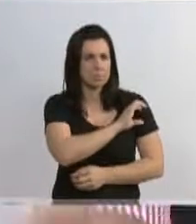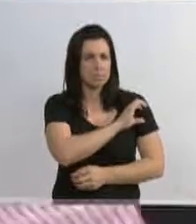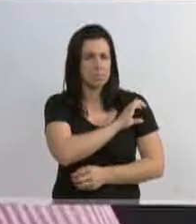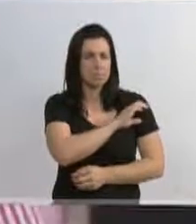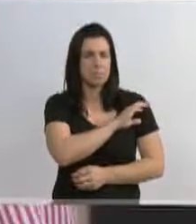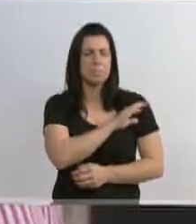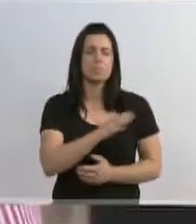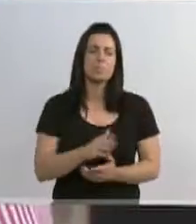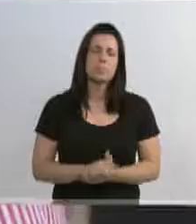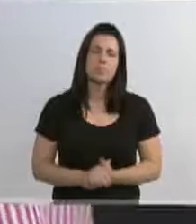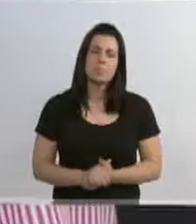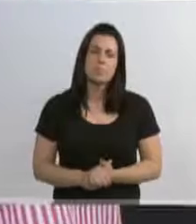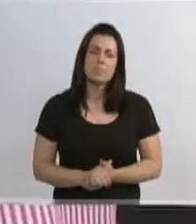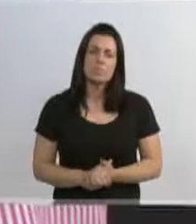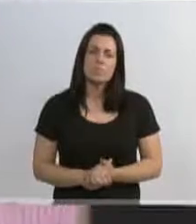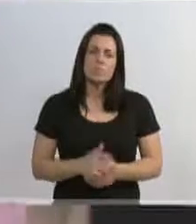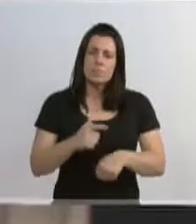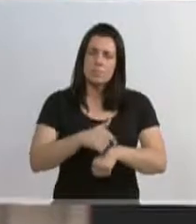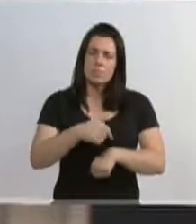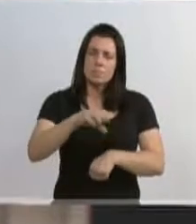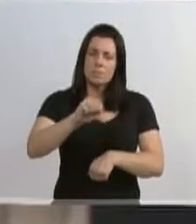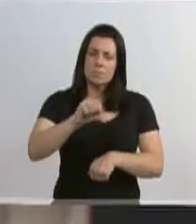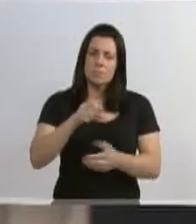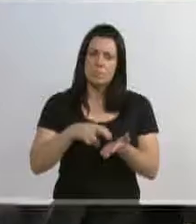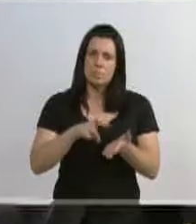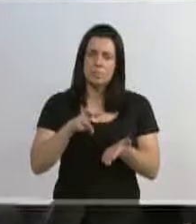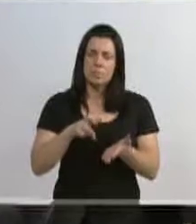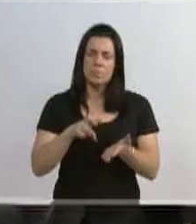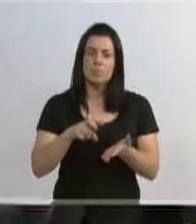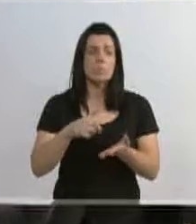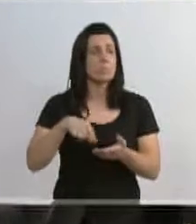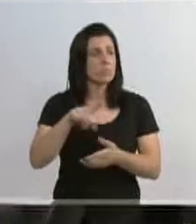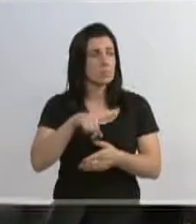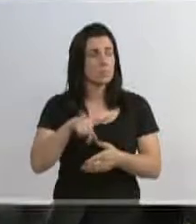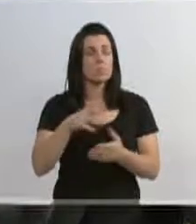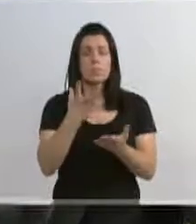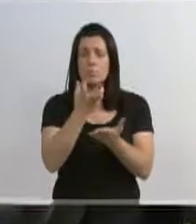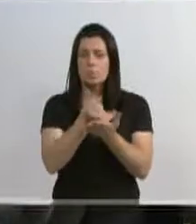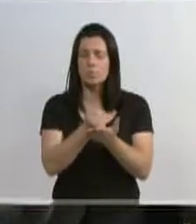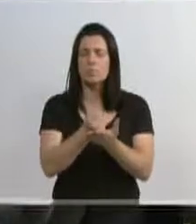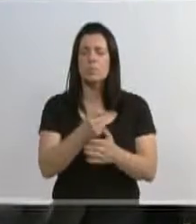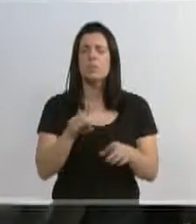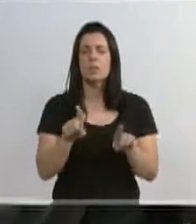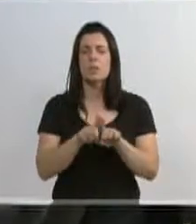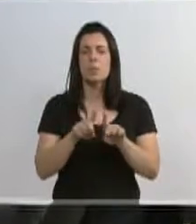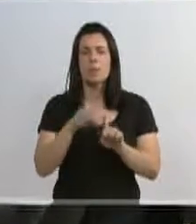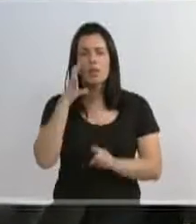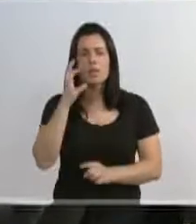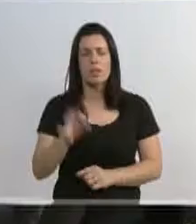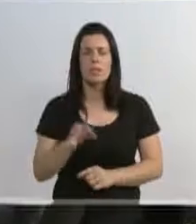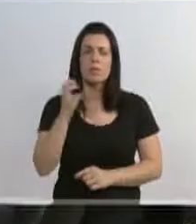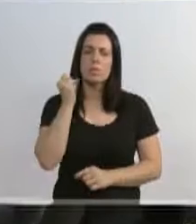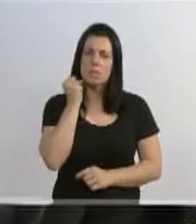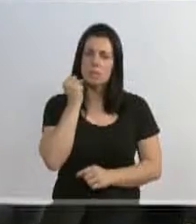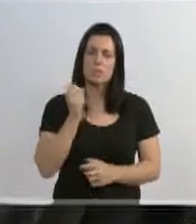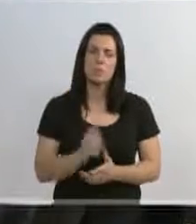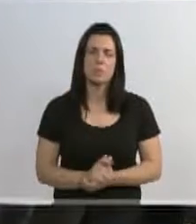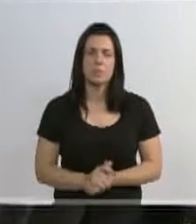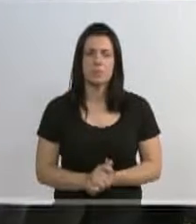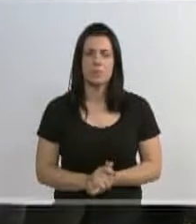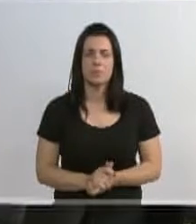creche Paulo Zimmermann, às 9 horas da manhã. Muito bem, registre-se. Ouço também pela ordem vereador Silvio Zimmermann.